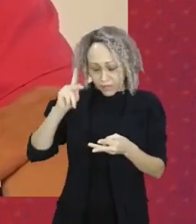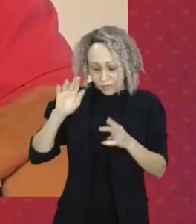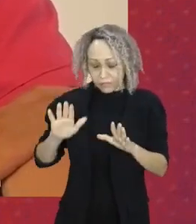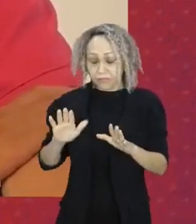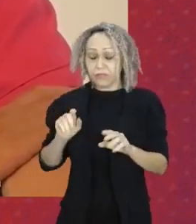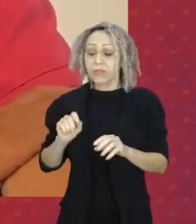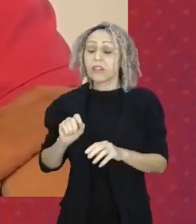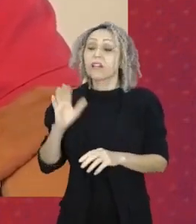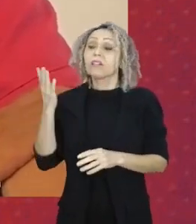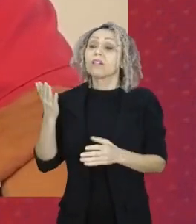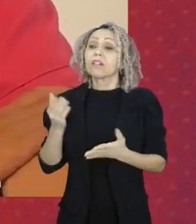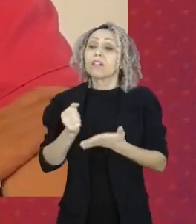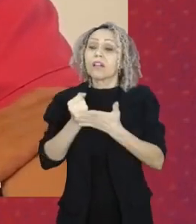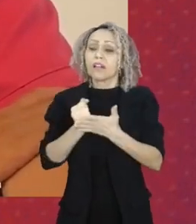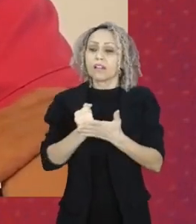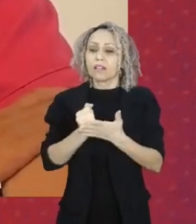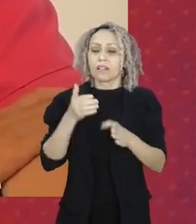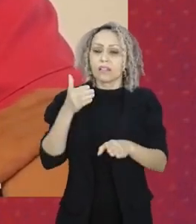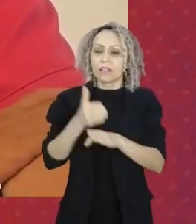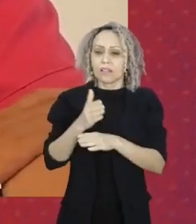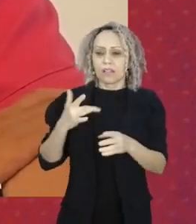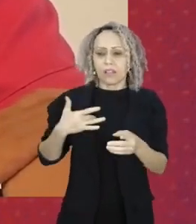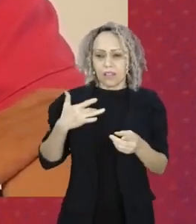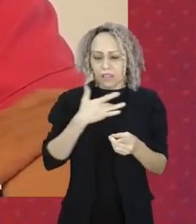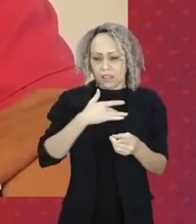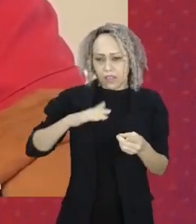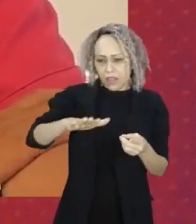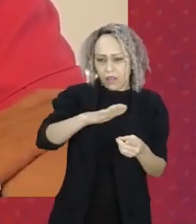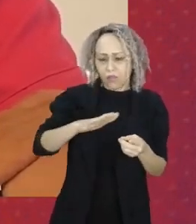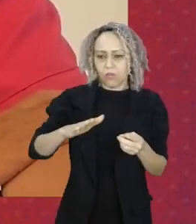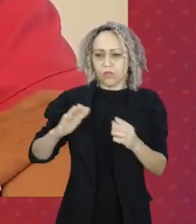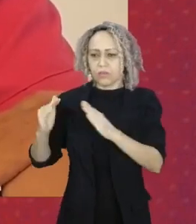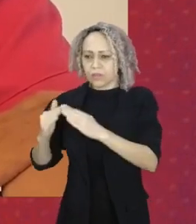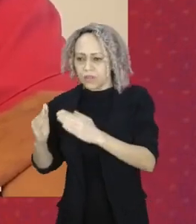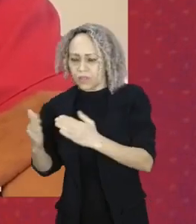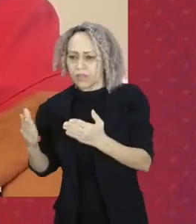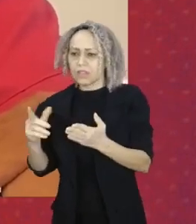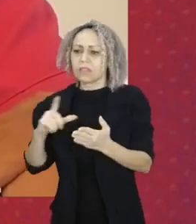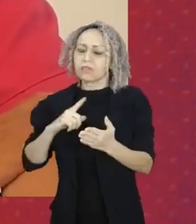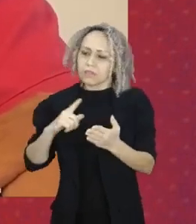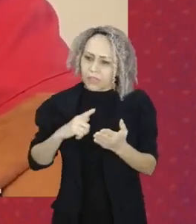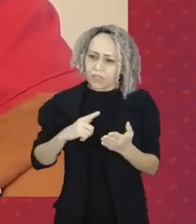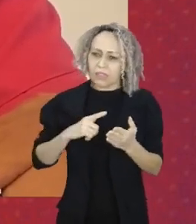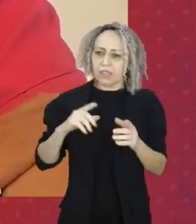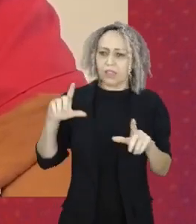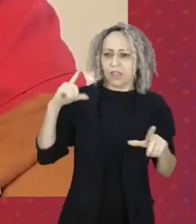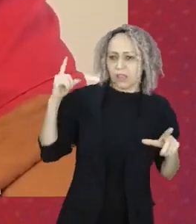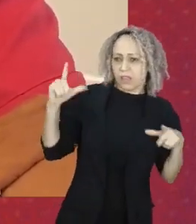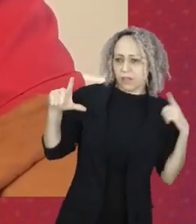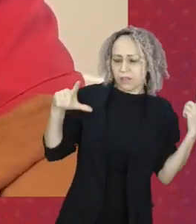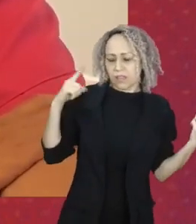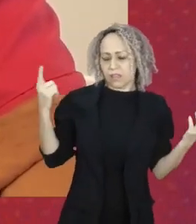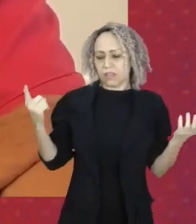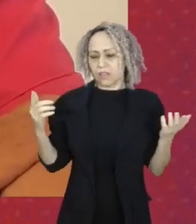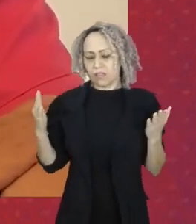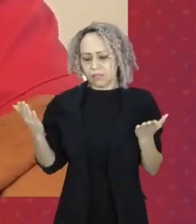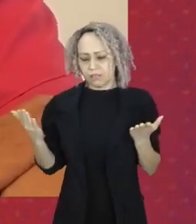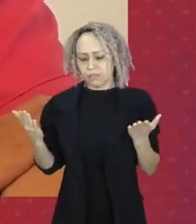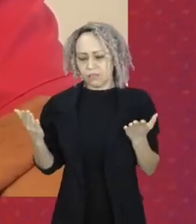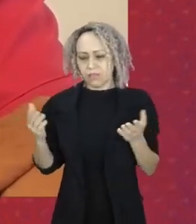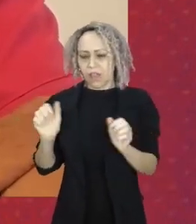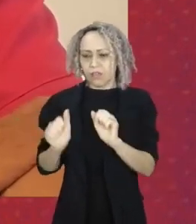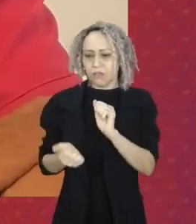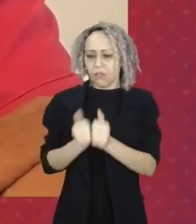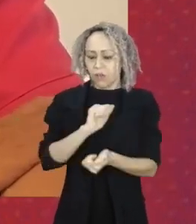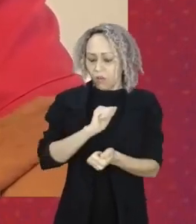saúde, à educação, à habitação, ao lazer, ao turismo, ao esporte, bem como as